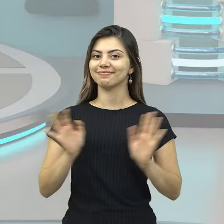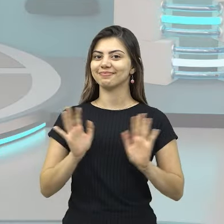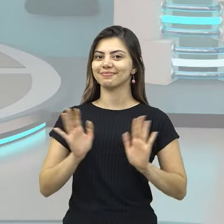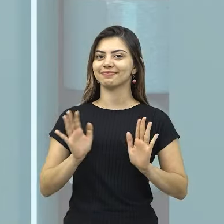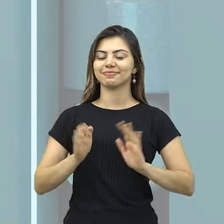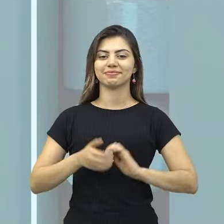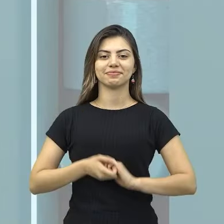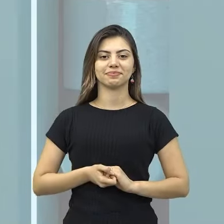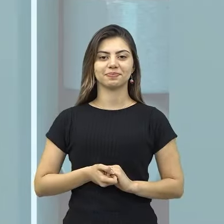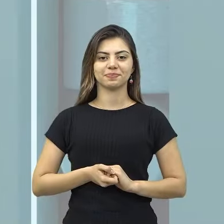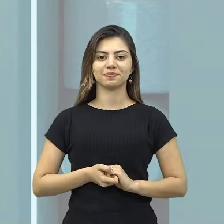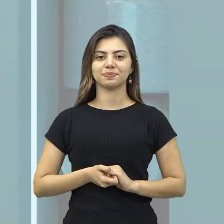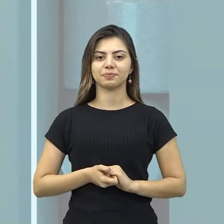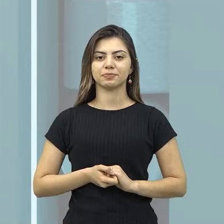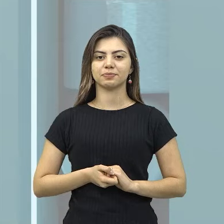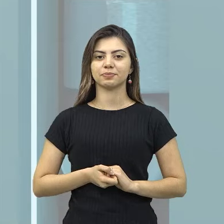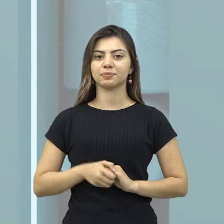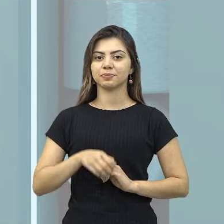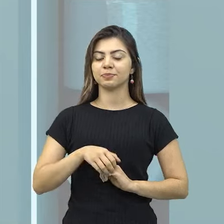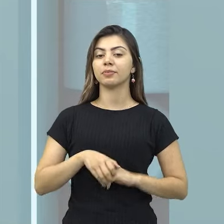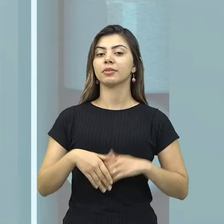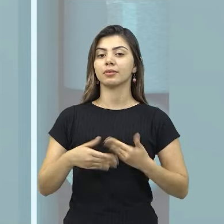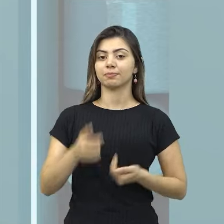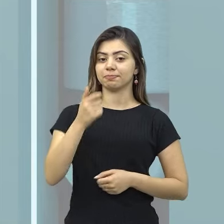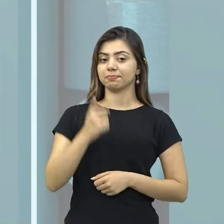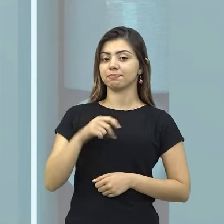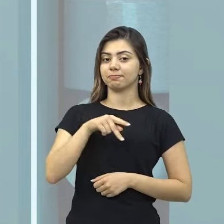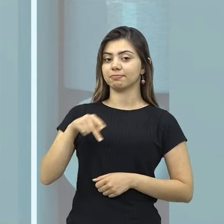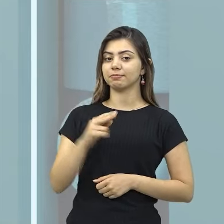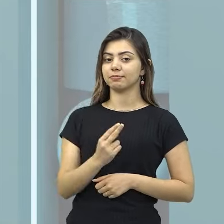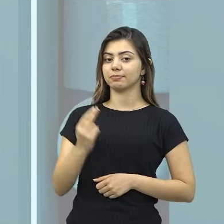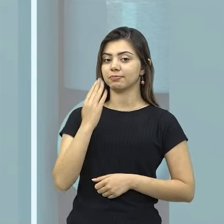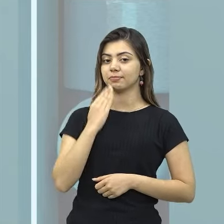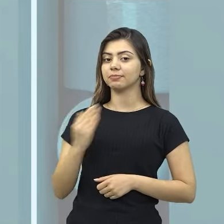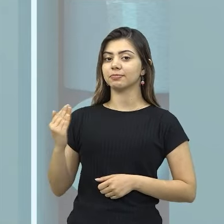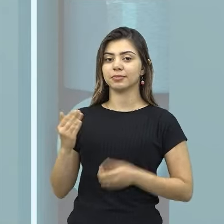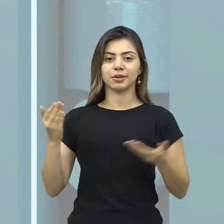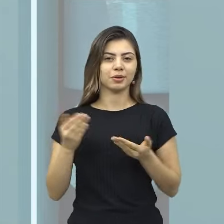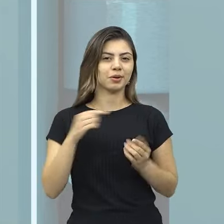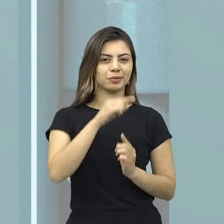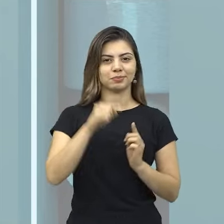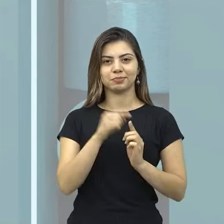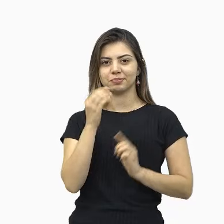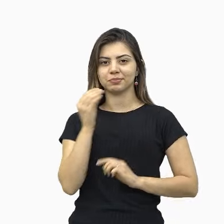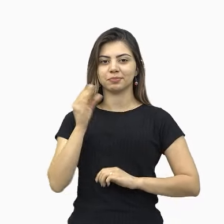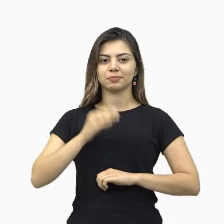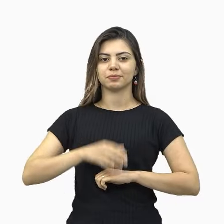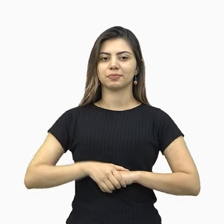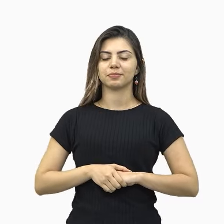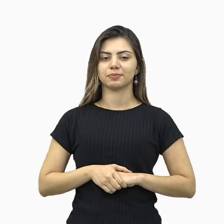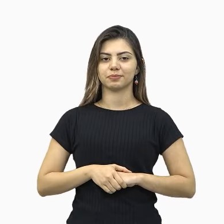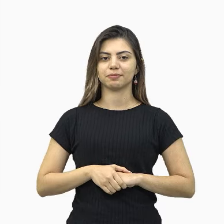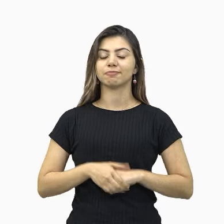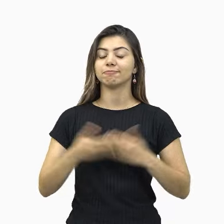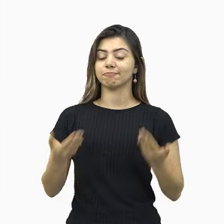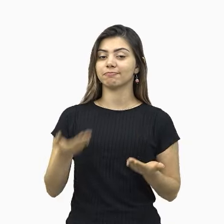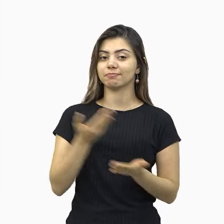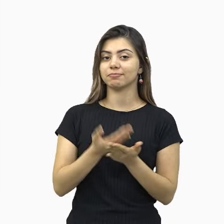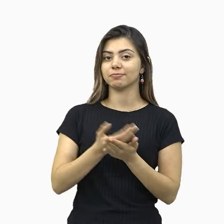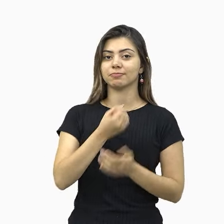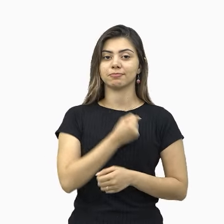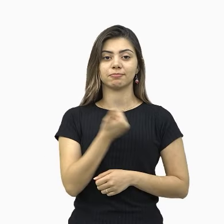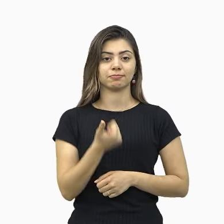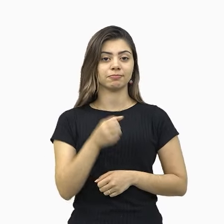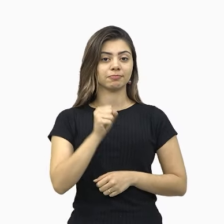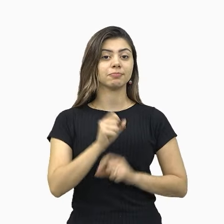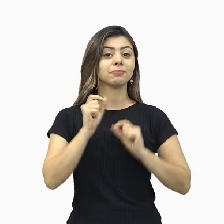WhatsApp! Here's Teacher Cláudia Borges e nós vamos conferir o nosso conteúdo de hoje. Então, a nossa aula 18 é